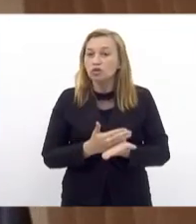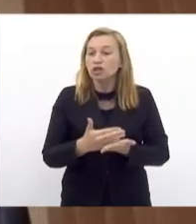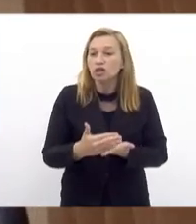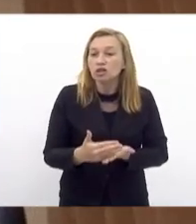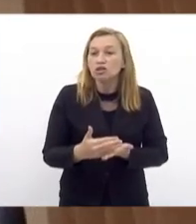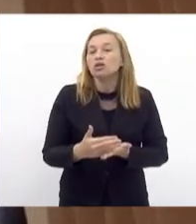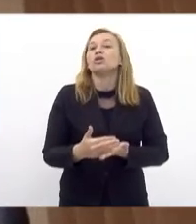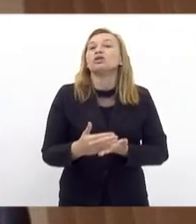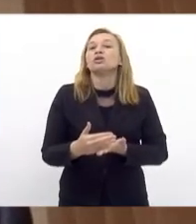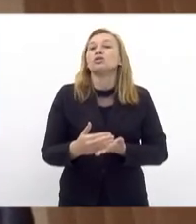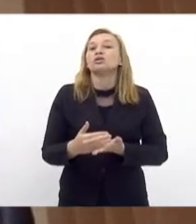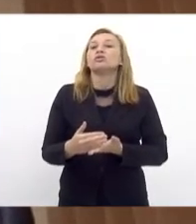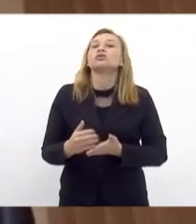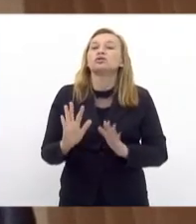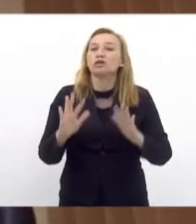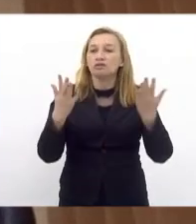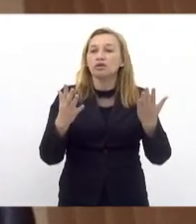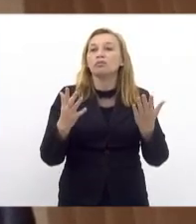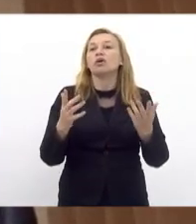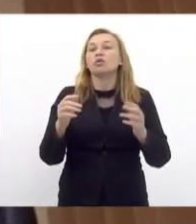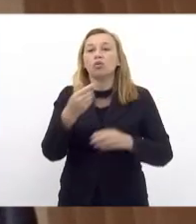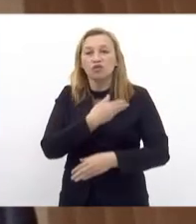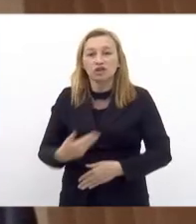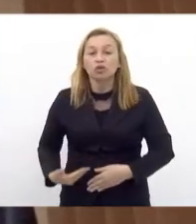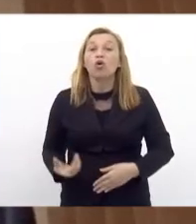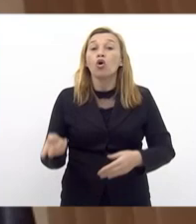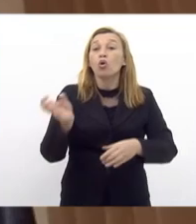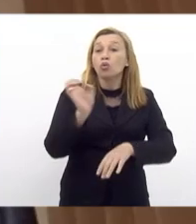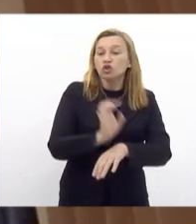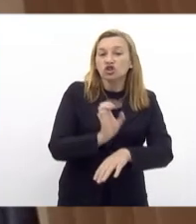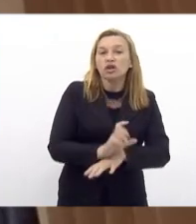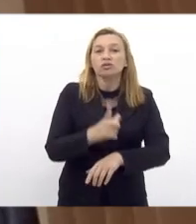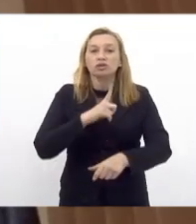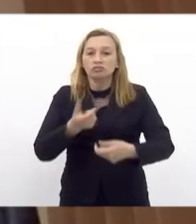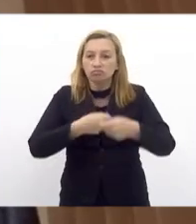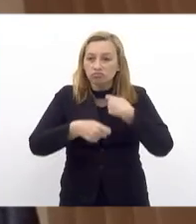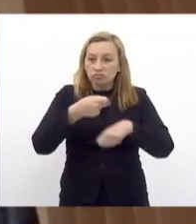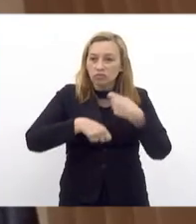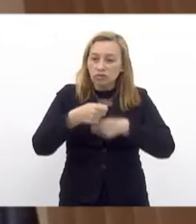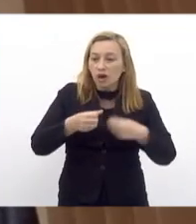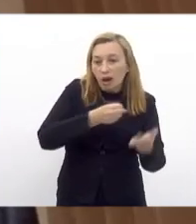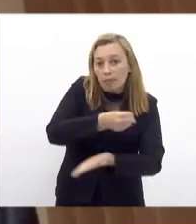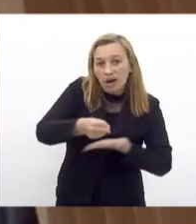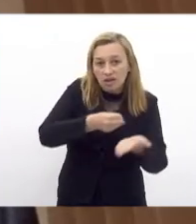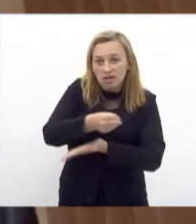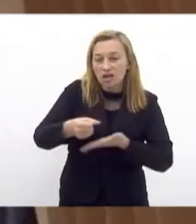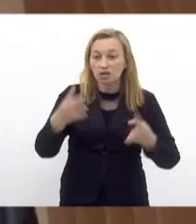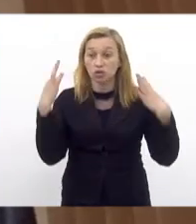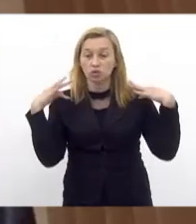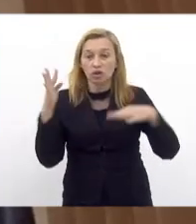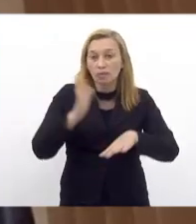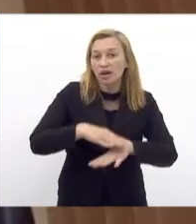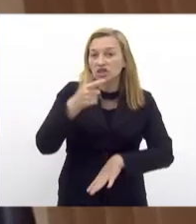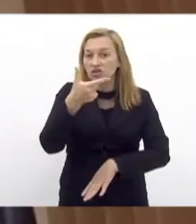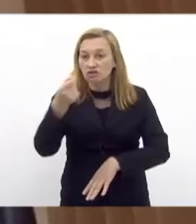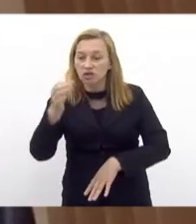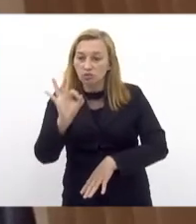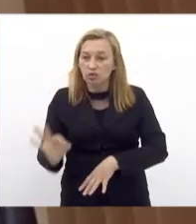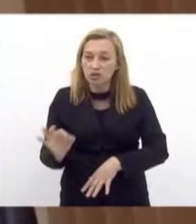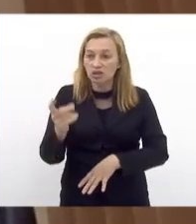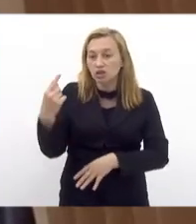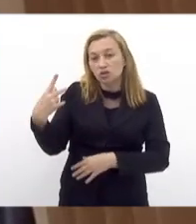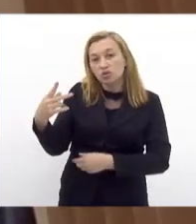governador esse resultado que está dando. Nós estamos falando de um estado que tem a economia que é baseado no turismo, e mais de 20% da sua